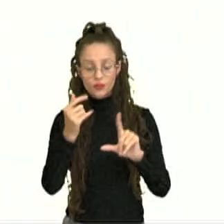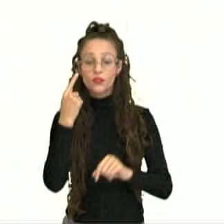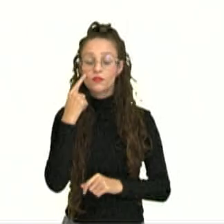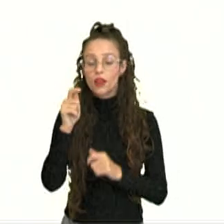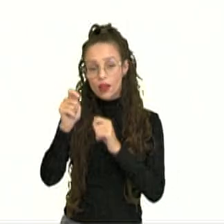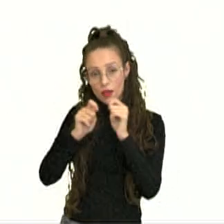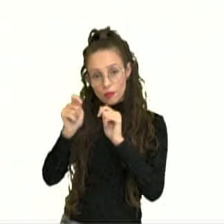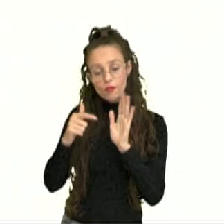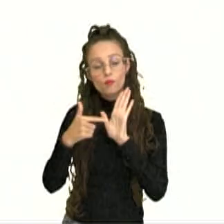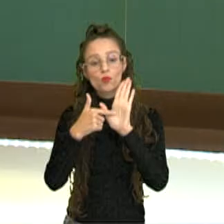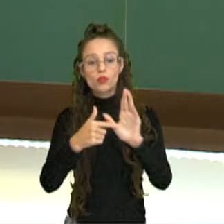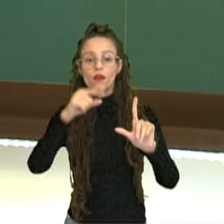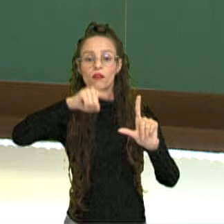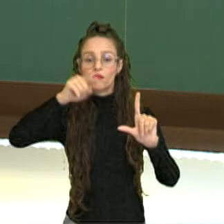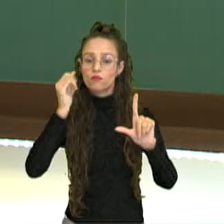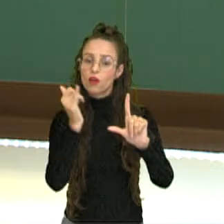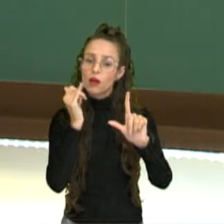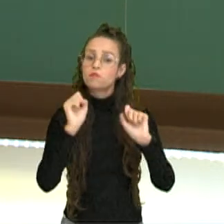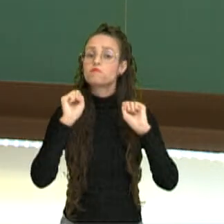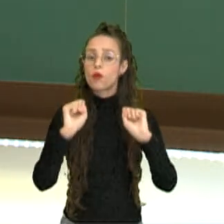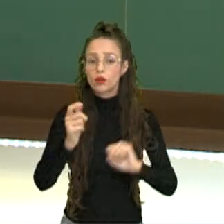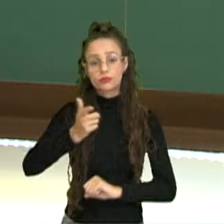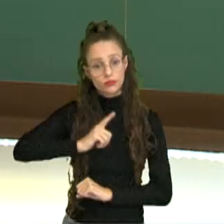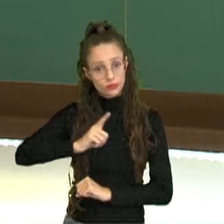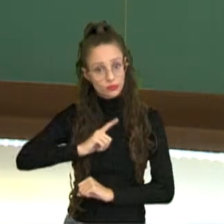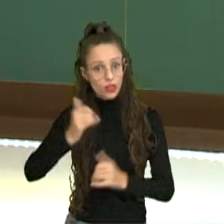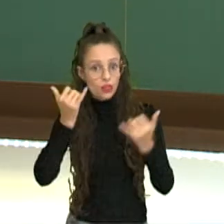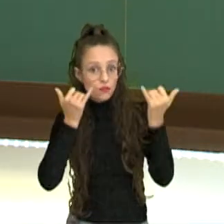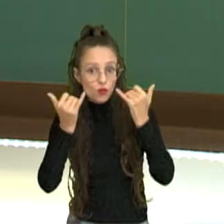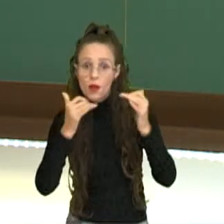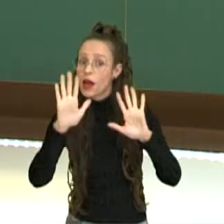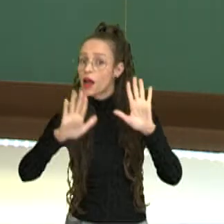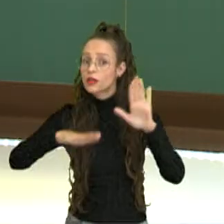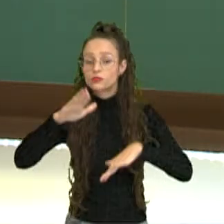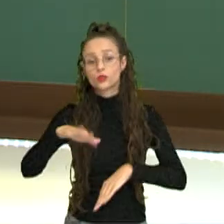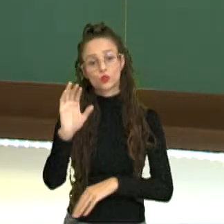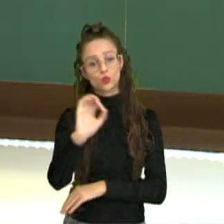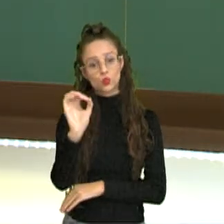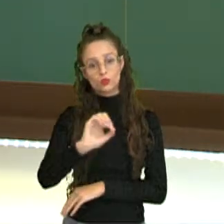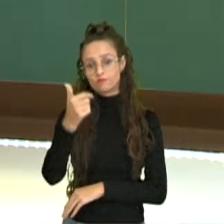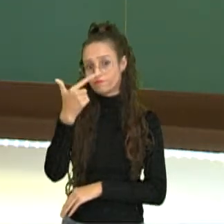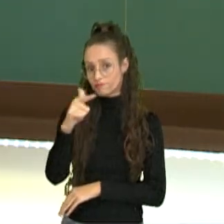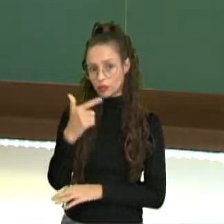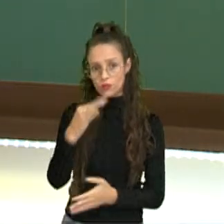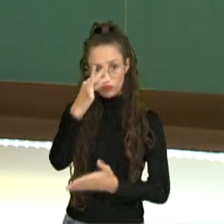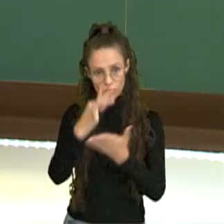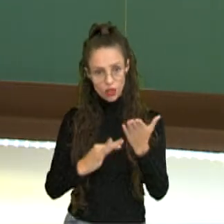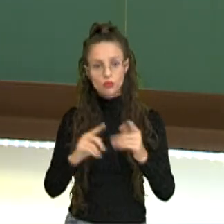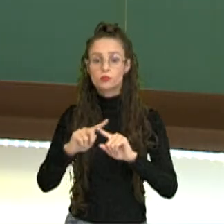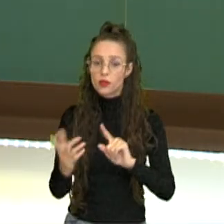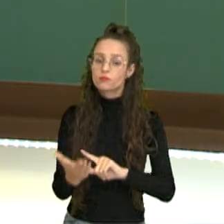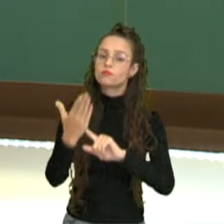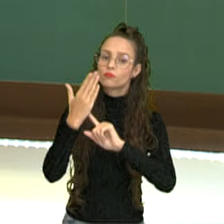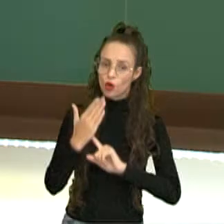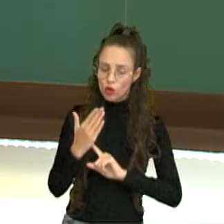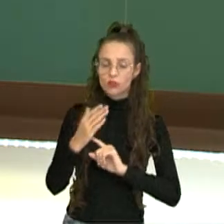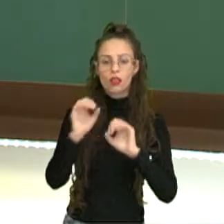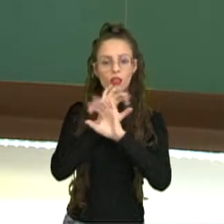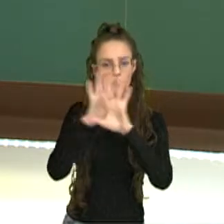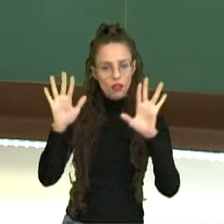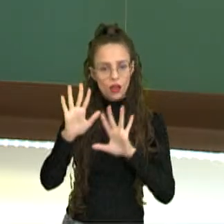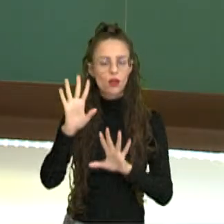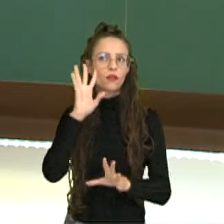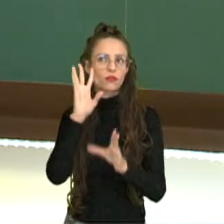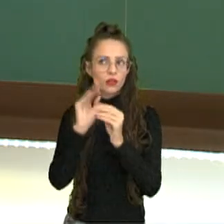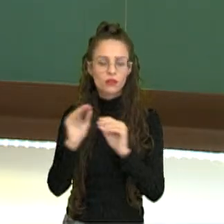que traz os infográficos pode conter informações que não estão no texto, né, mas estão implícitas, eu posso